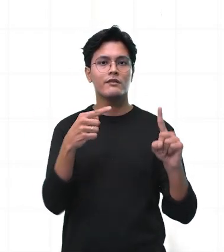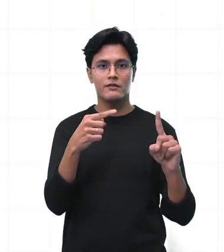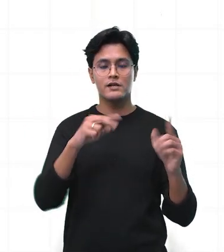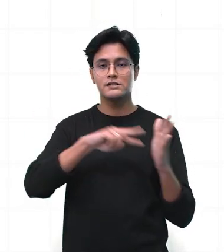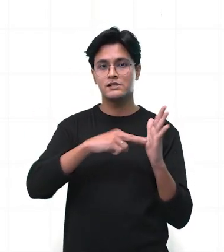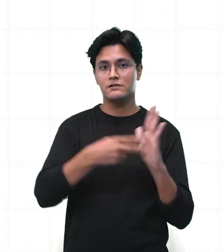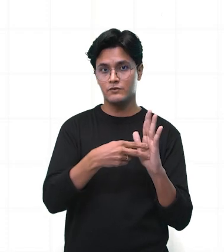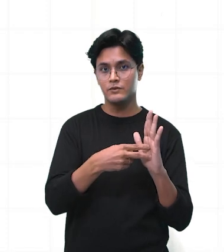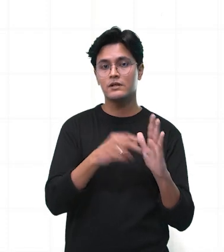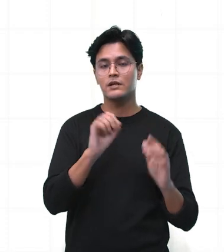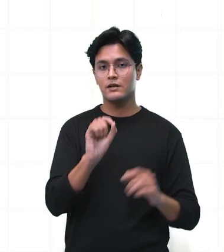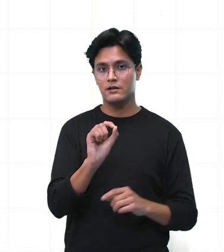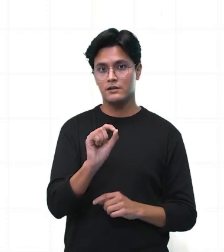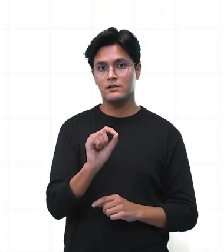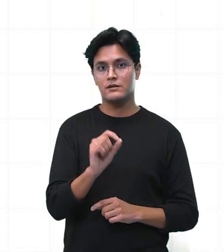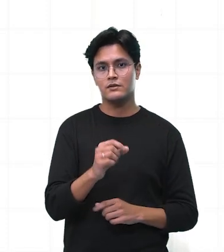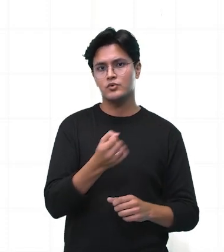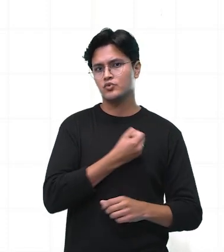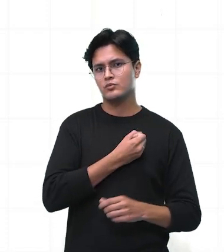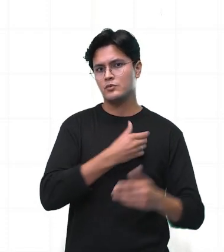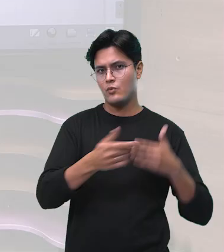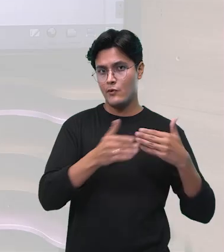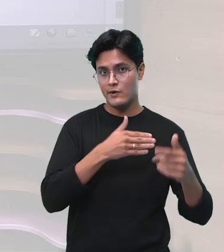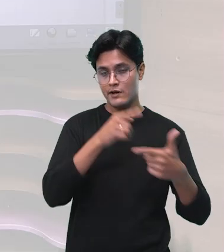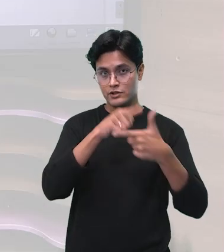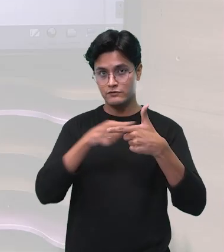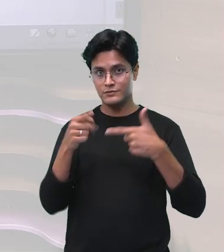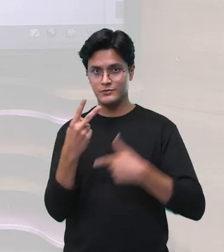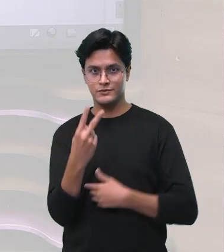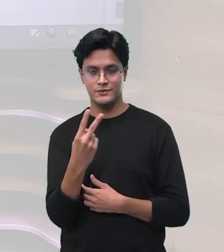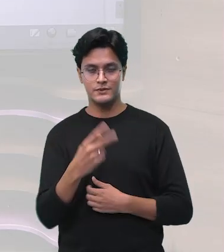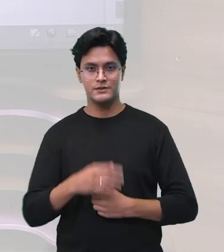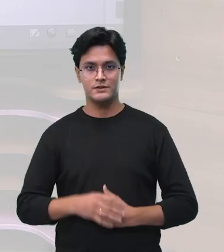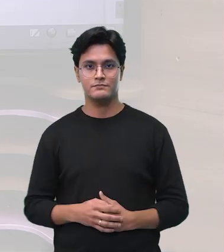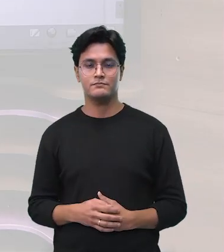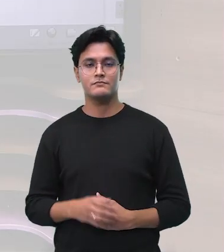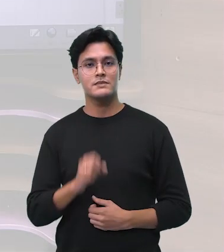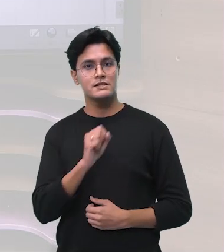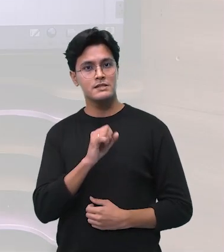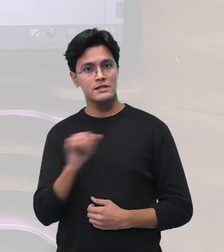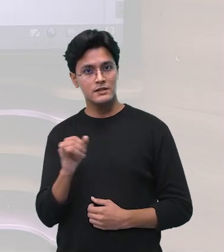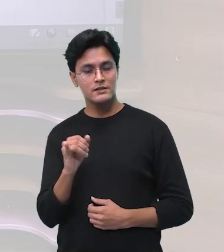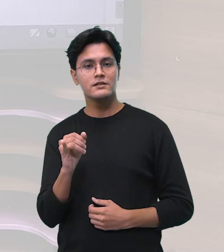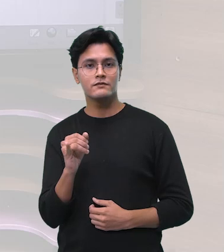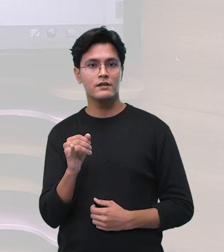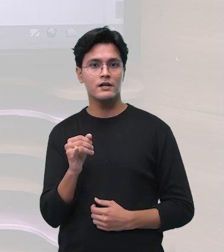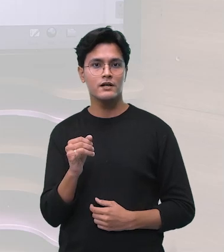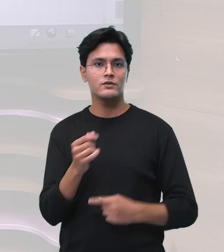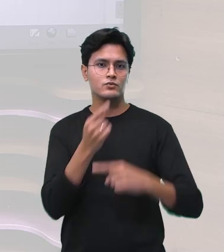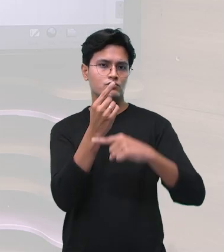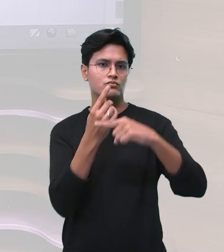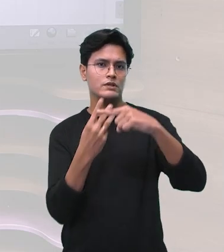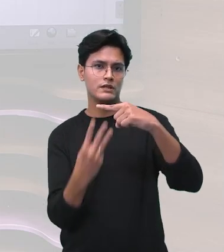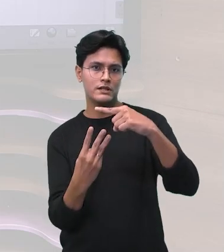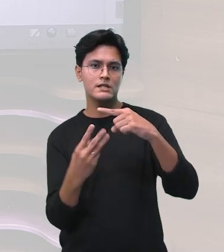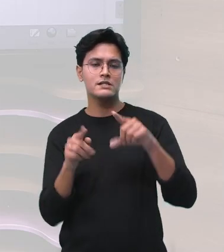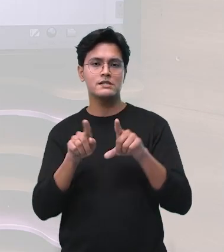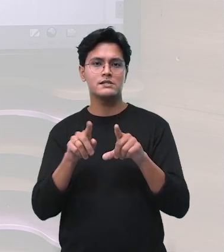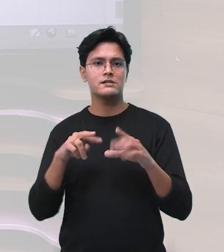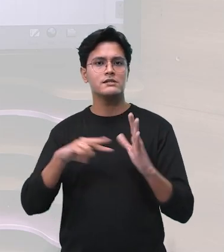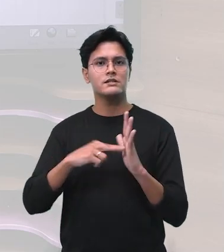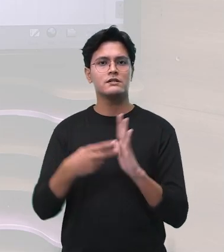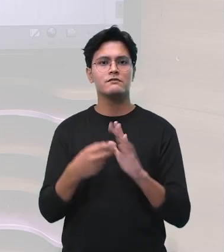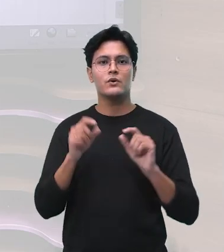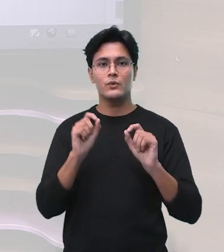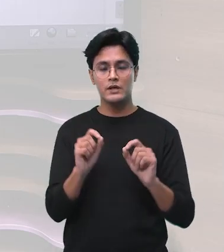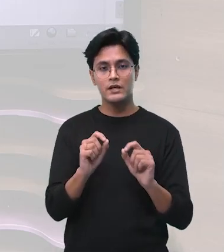dizer um número dividido por 2. Quando eu falo em o terço de um número, significa que é esse número dividido